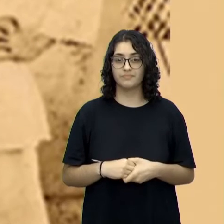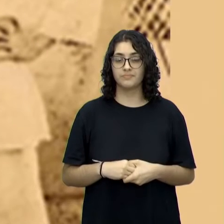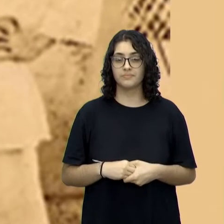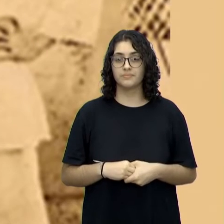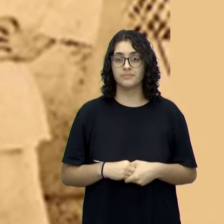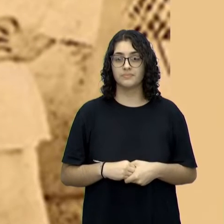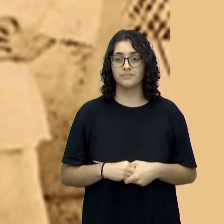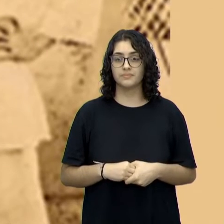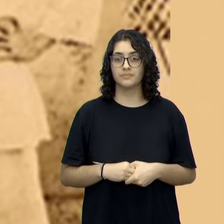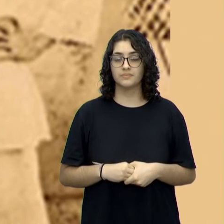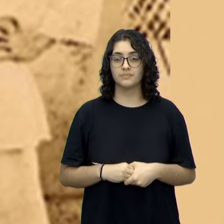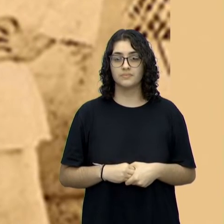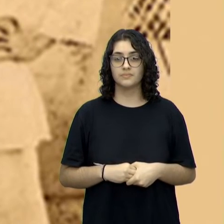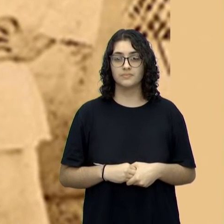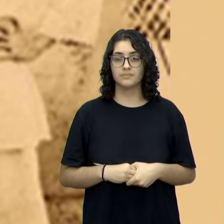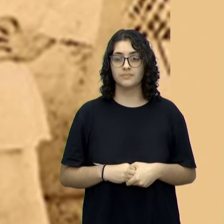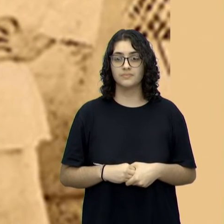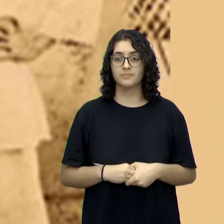pouquinho, pessoal.